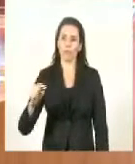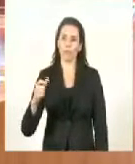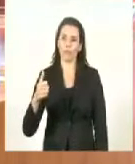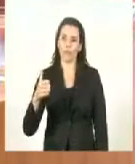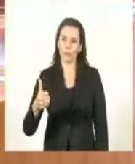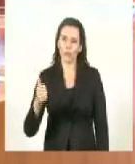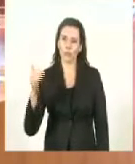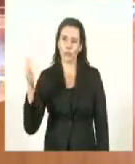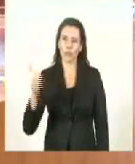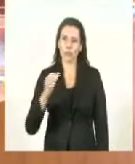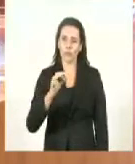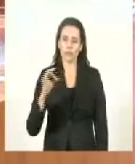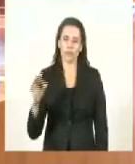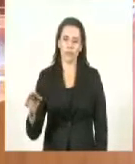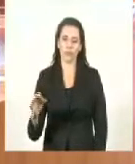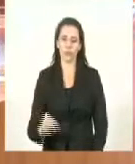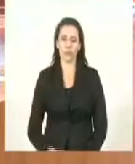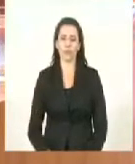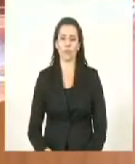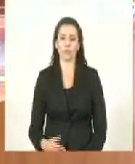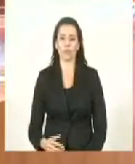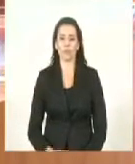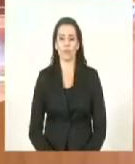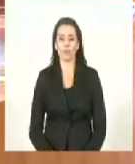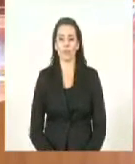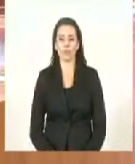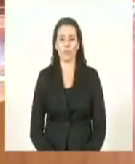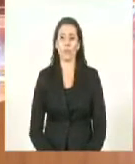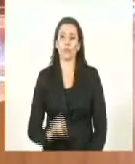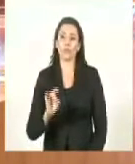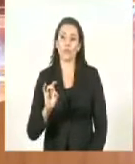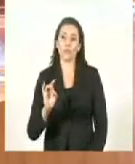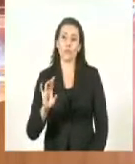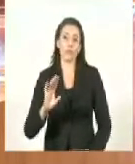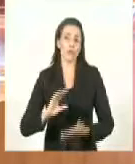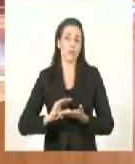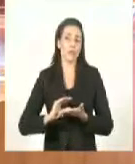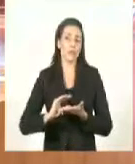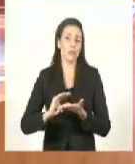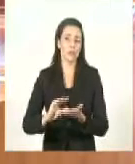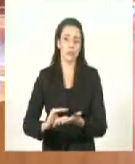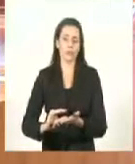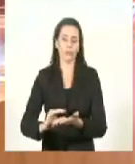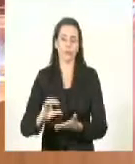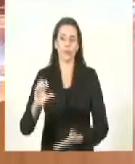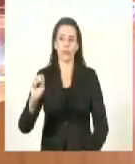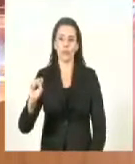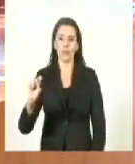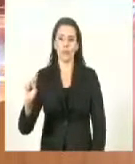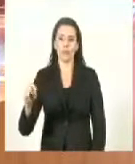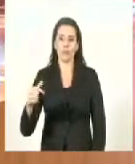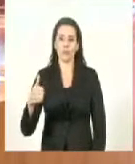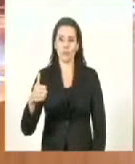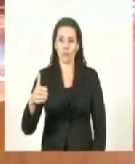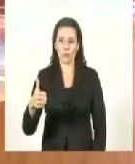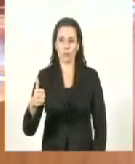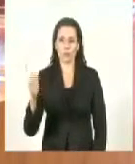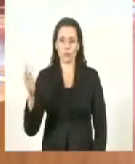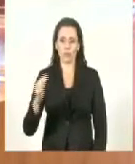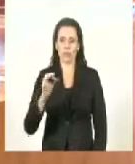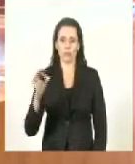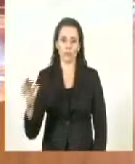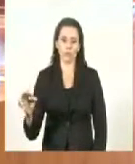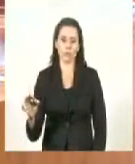É 12%. Ele aplicou só 8,1%. Só que esse balanço só pode ser feito no fim do